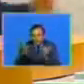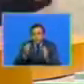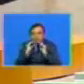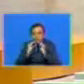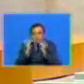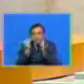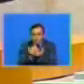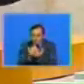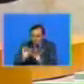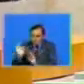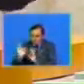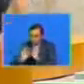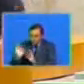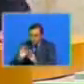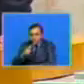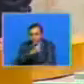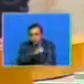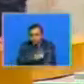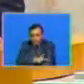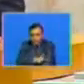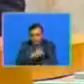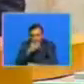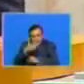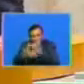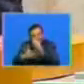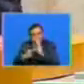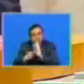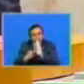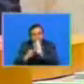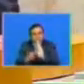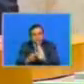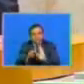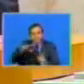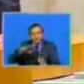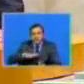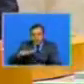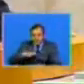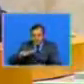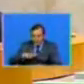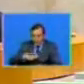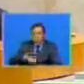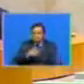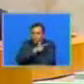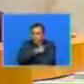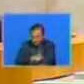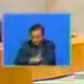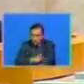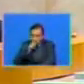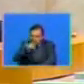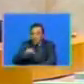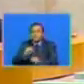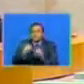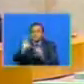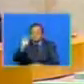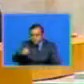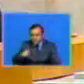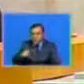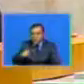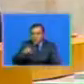casa. Plano Municipal de Educação, que vai revelar a cidade educadora, que essa, sim,